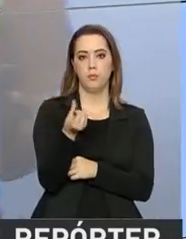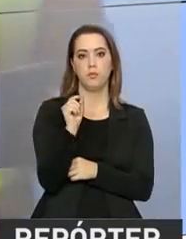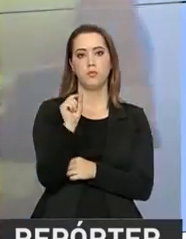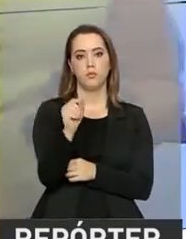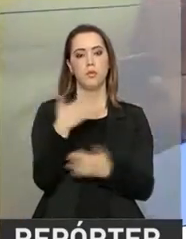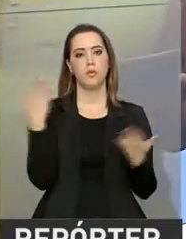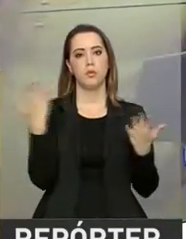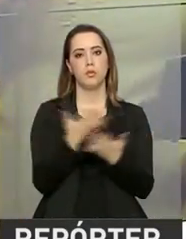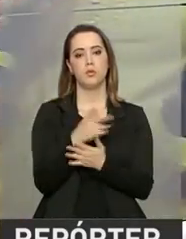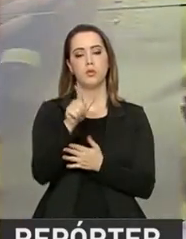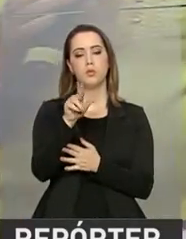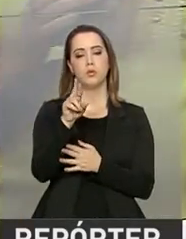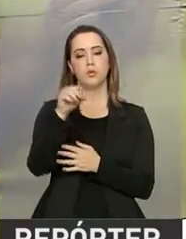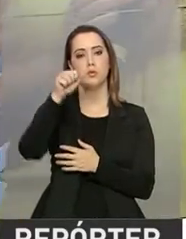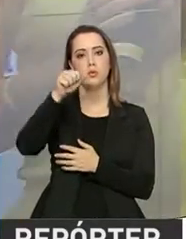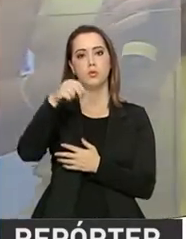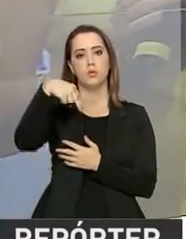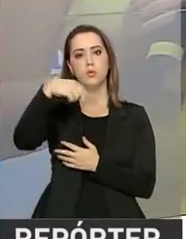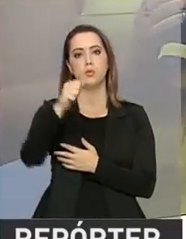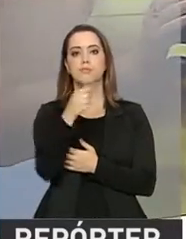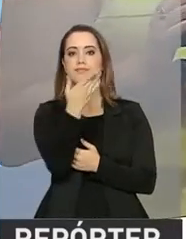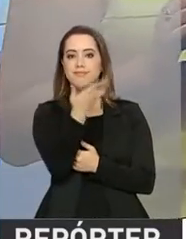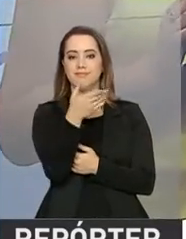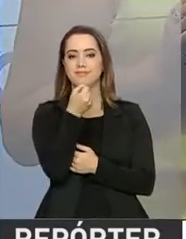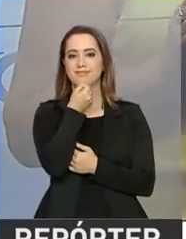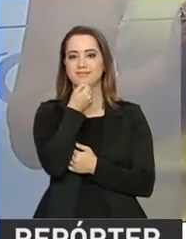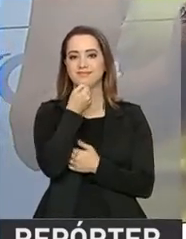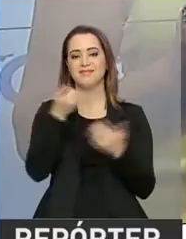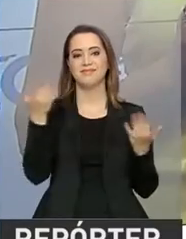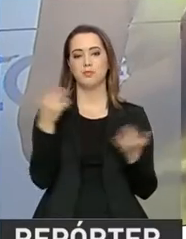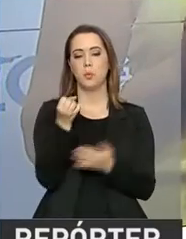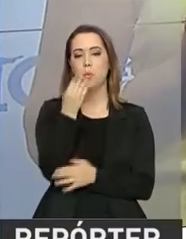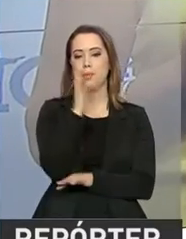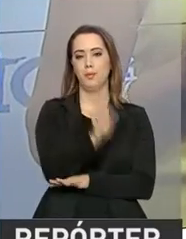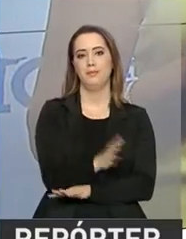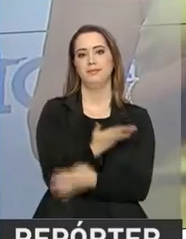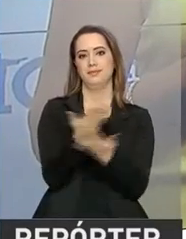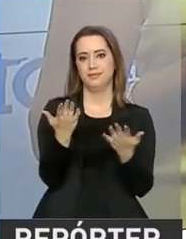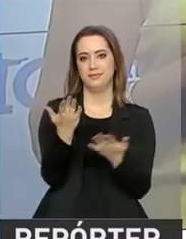Luana Karen. Oi, Luana, boa tarde para você aí no Rio.